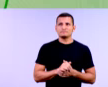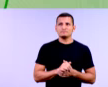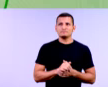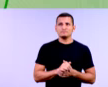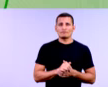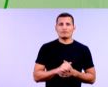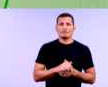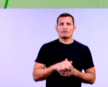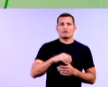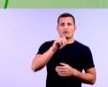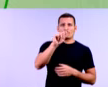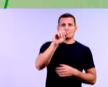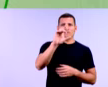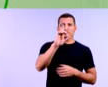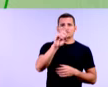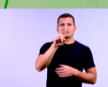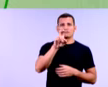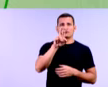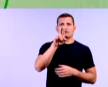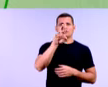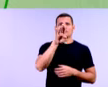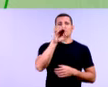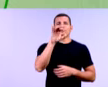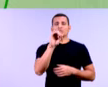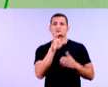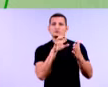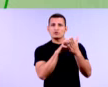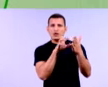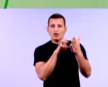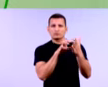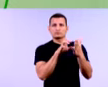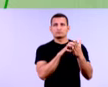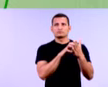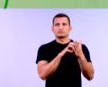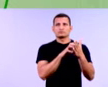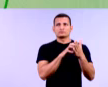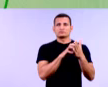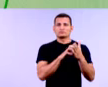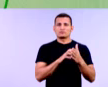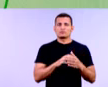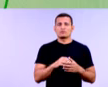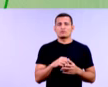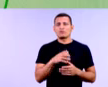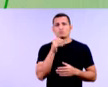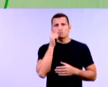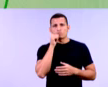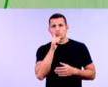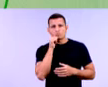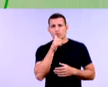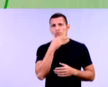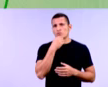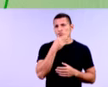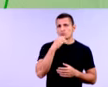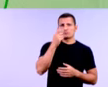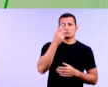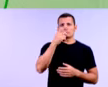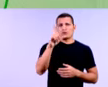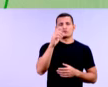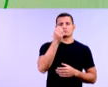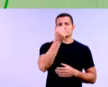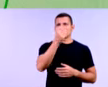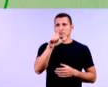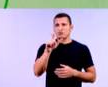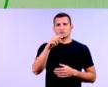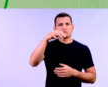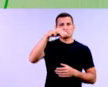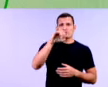como advérbio, de modo, de jeito, então, mesmo que se trate de mulher ou homem, de plural ou de singular, o meio vai ficar